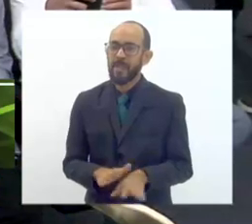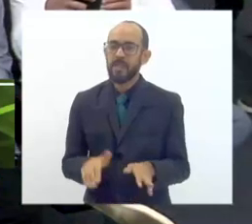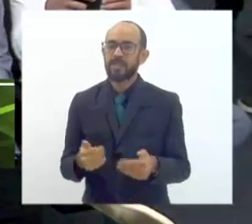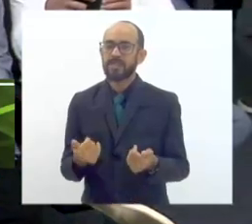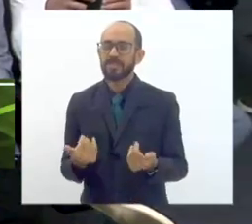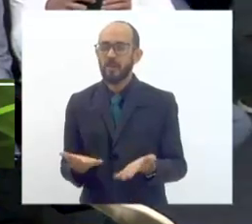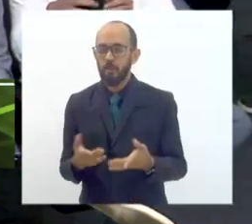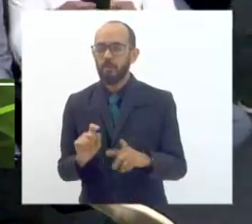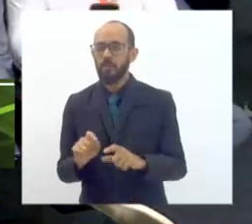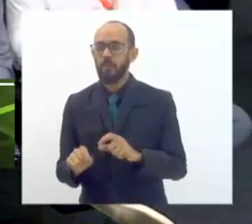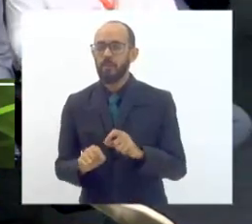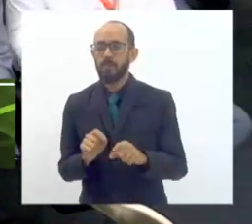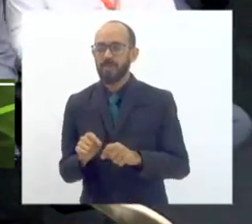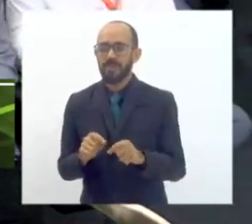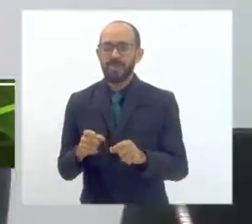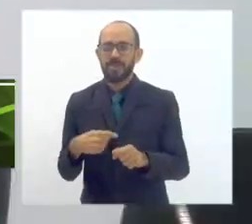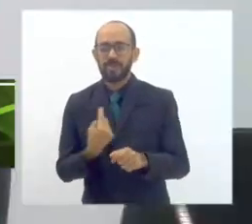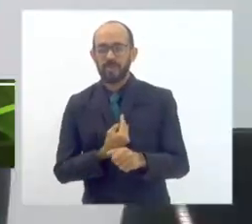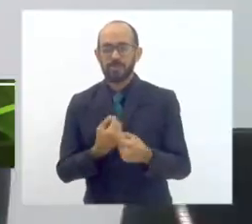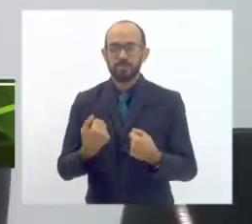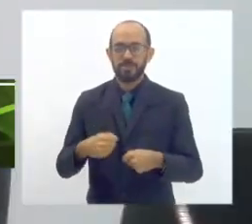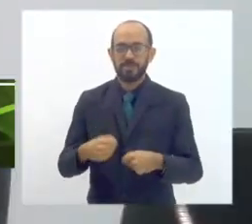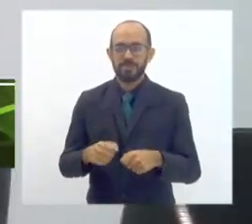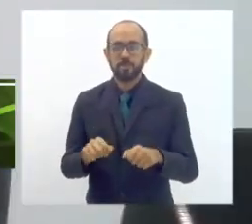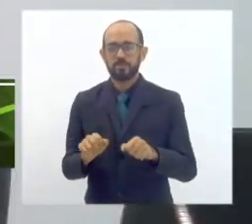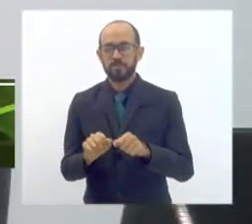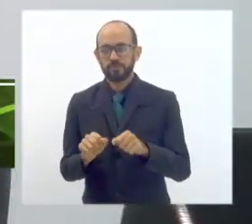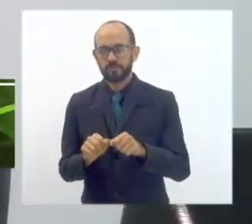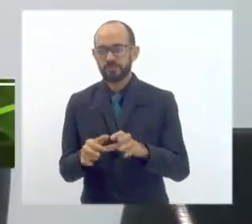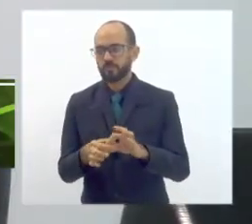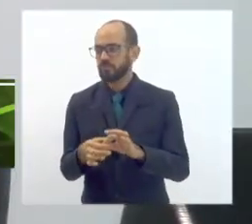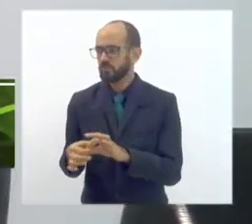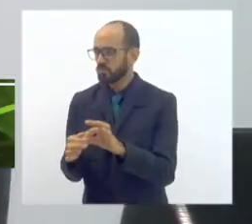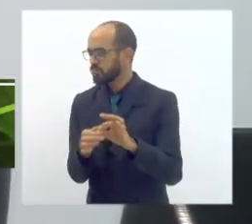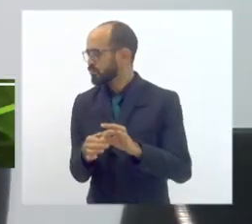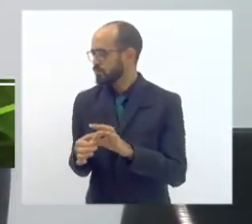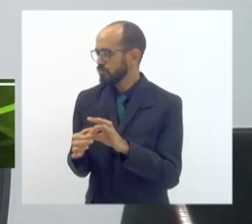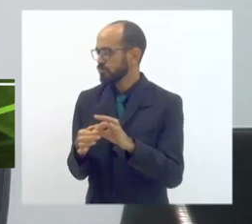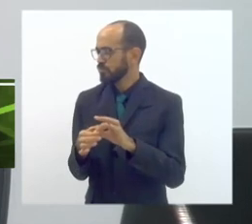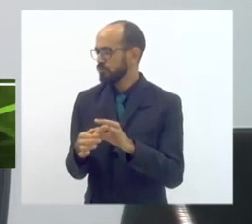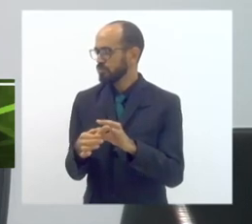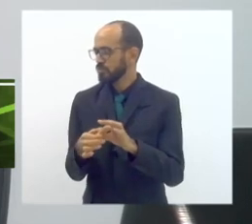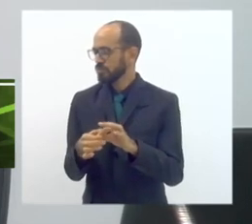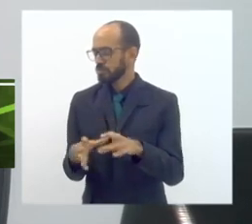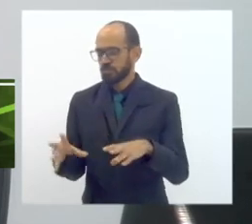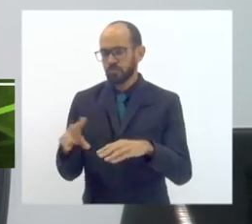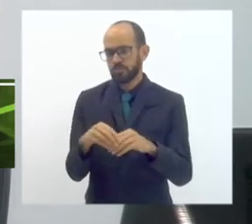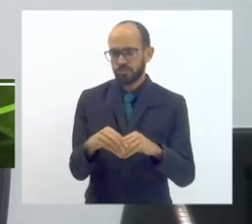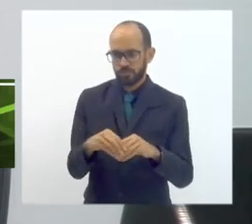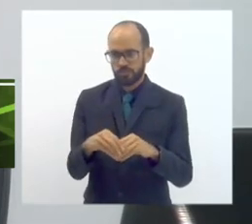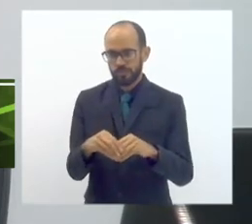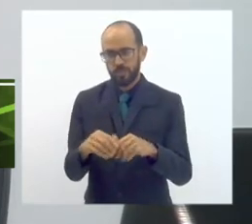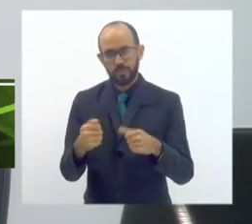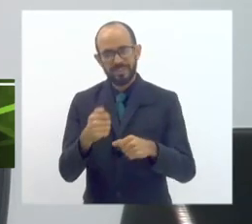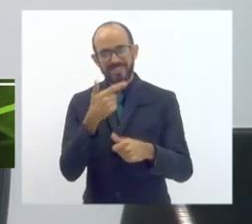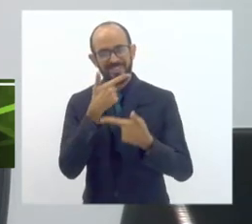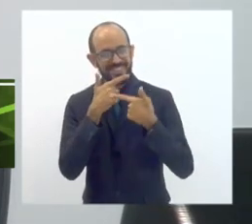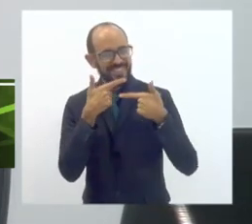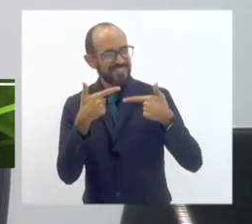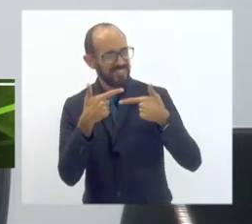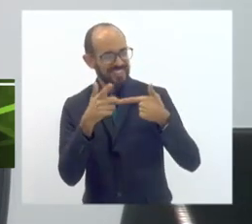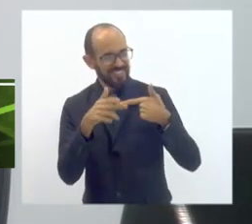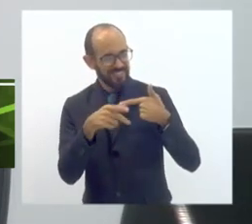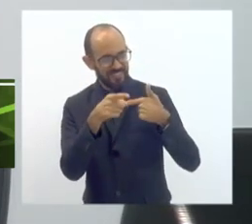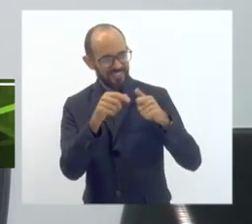Então, gente, então precisamos disso aí. Precisamos dessa união, desse fortalecimento. Precisamos desse sorriso que vocês deram